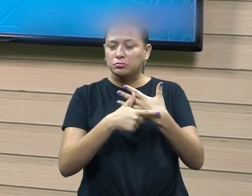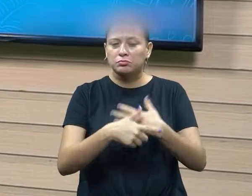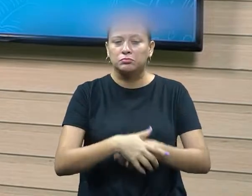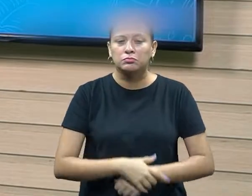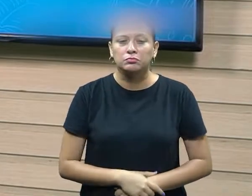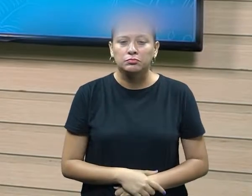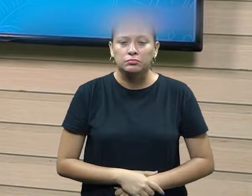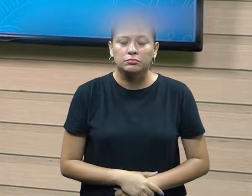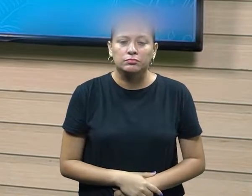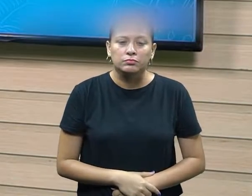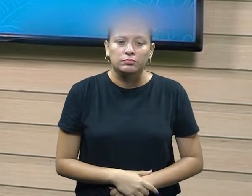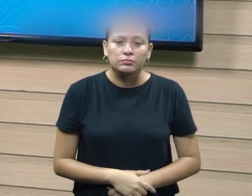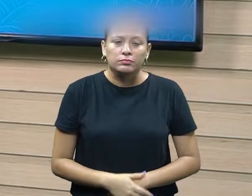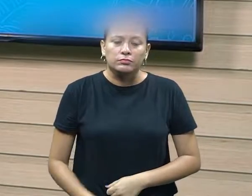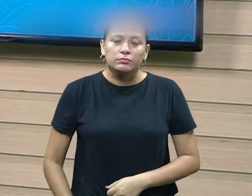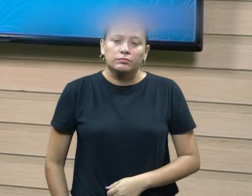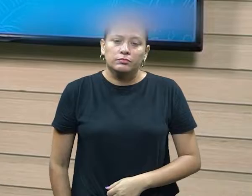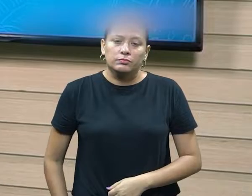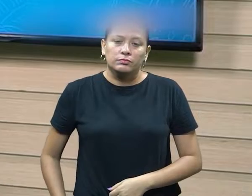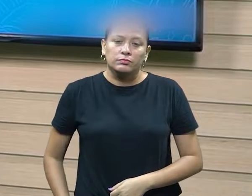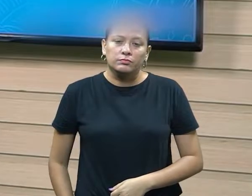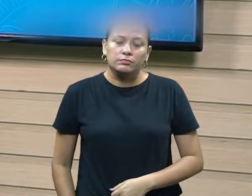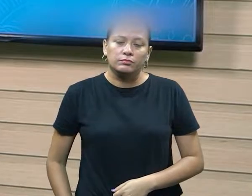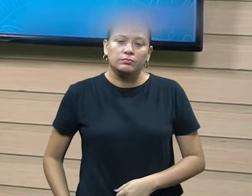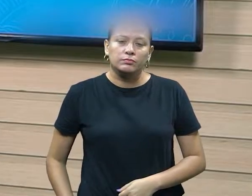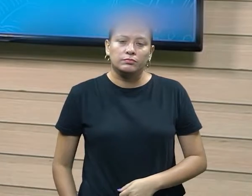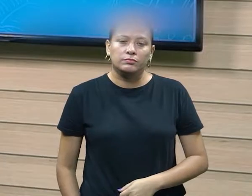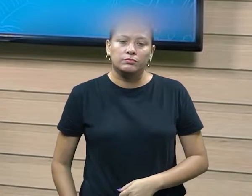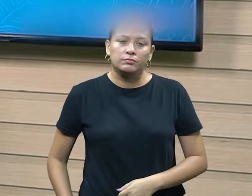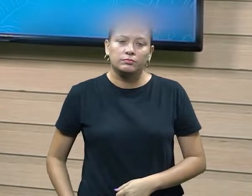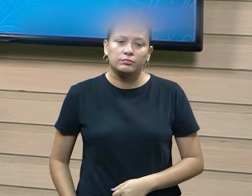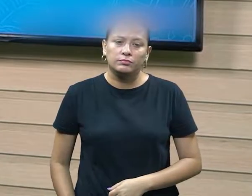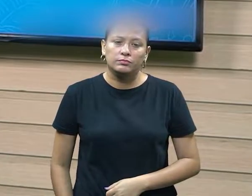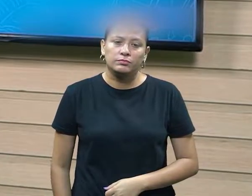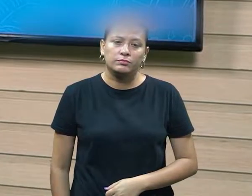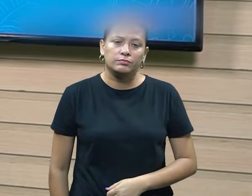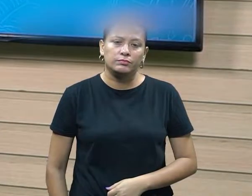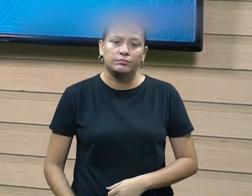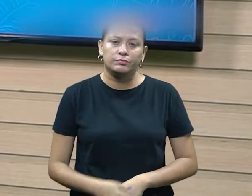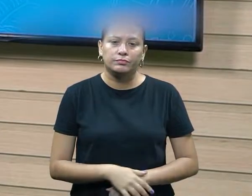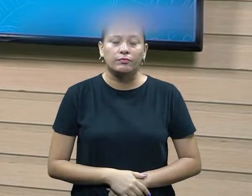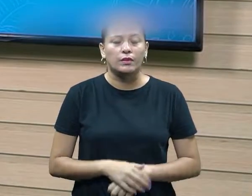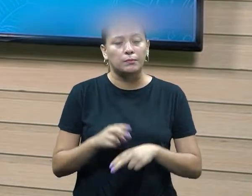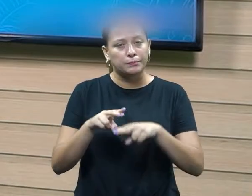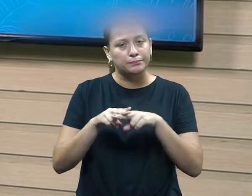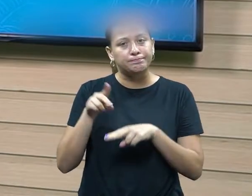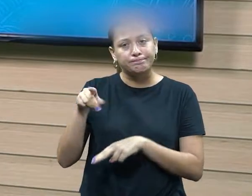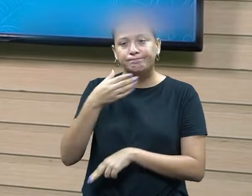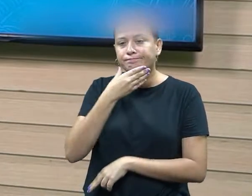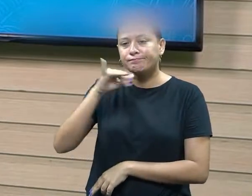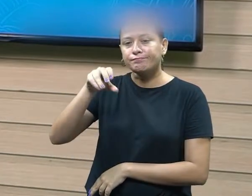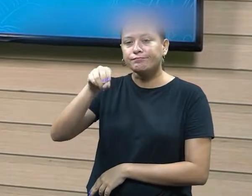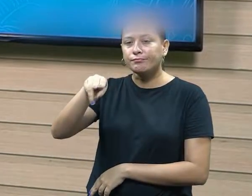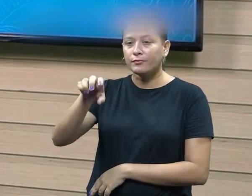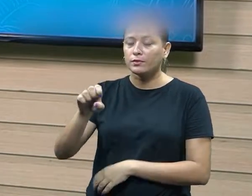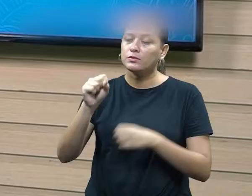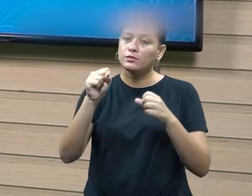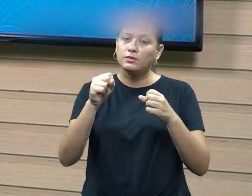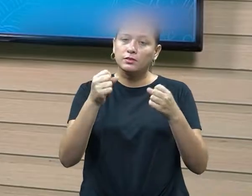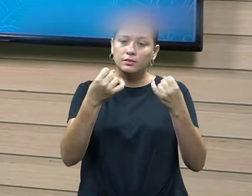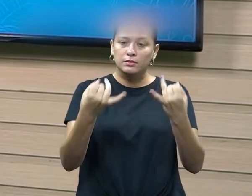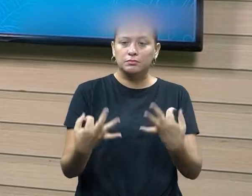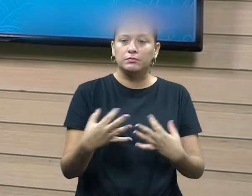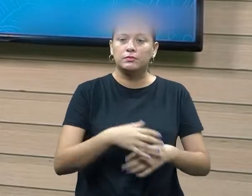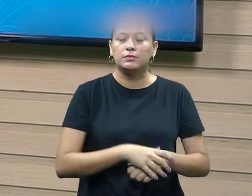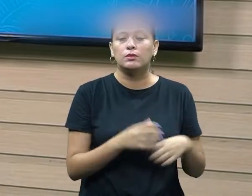vai ocupando, então vai tendo poderes, né, e a gente vai conseguindo observar. Por isso que o Johnny disse, né, que, que o poder é um